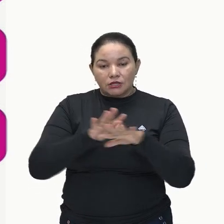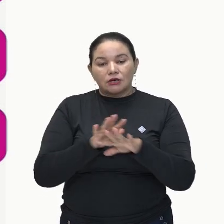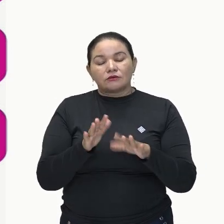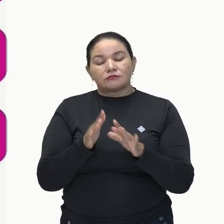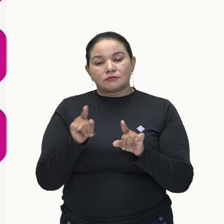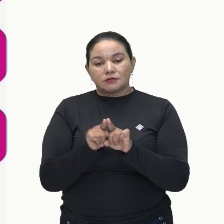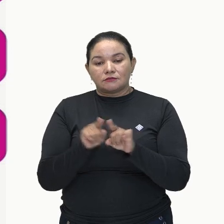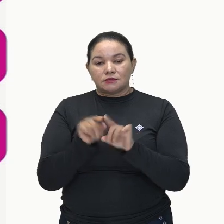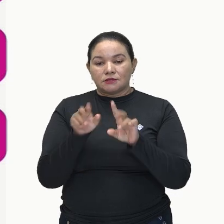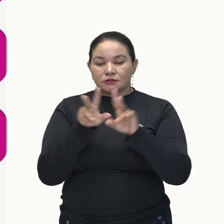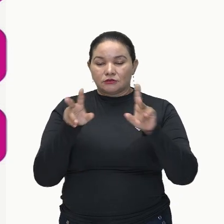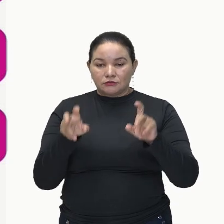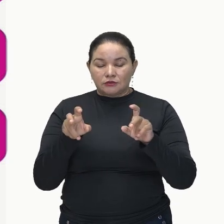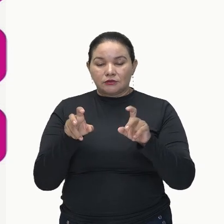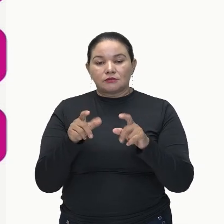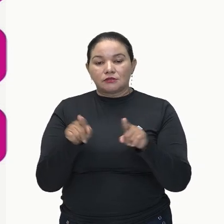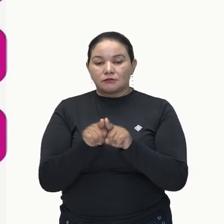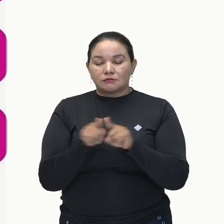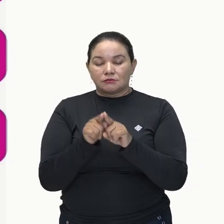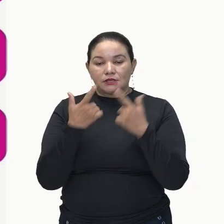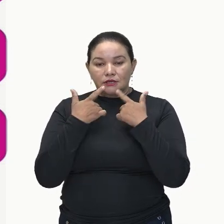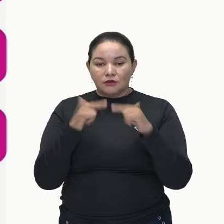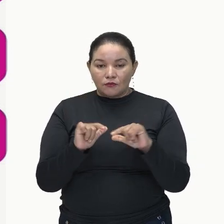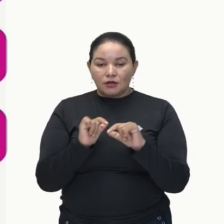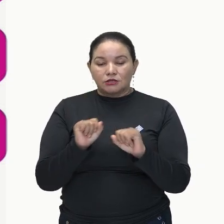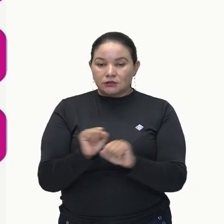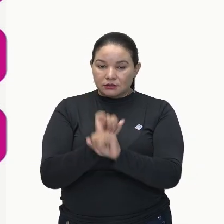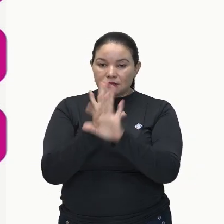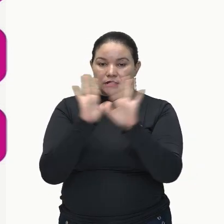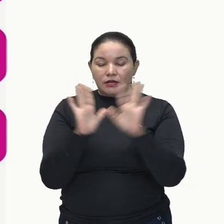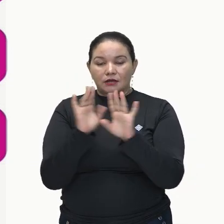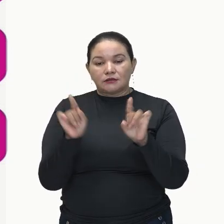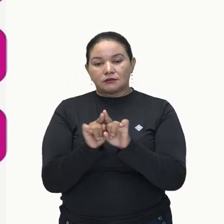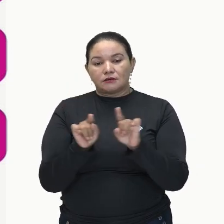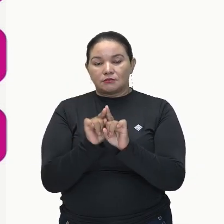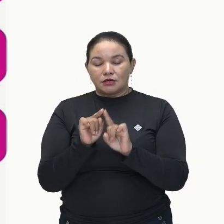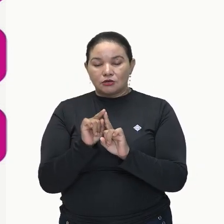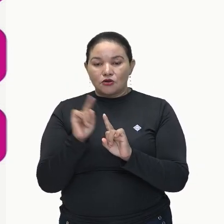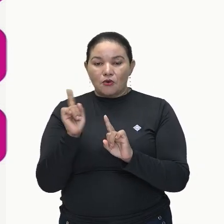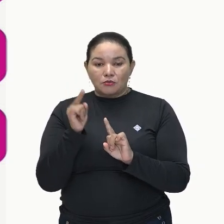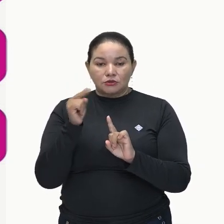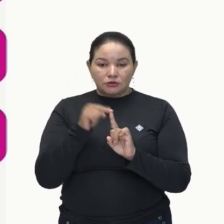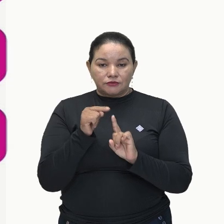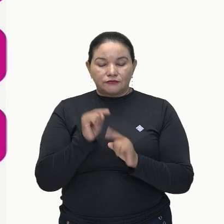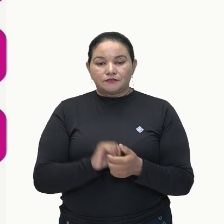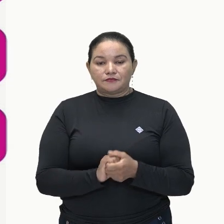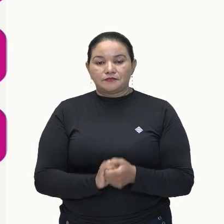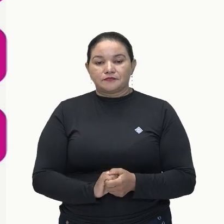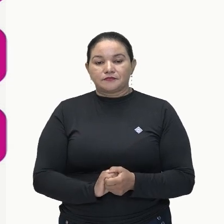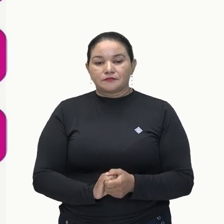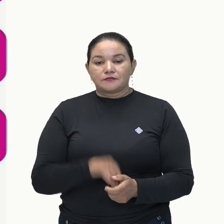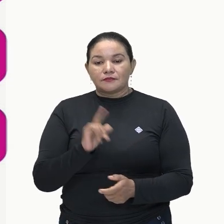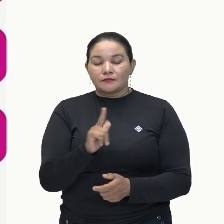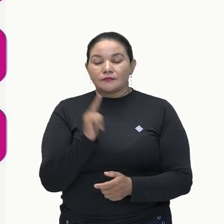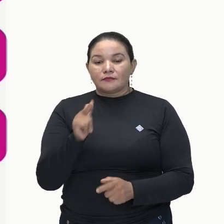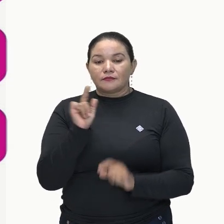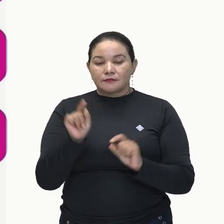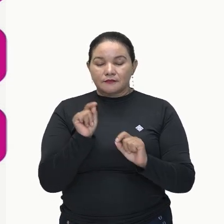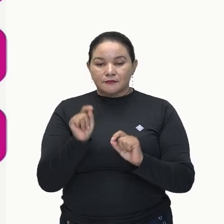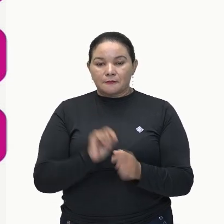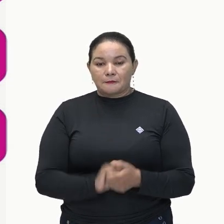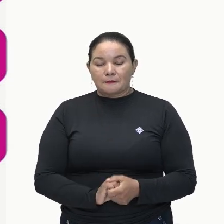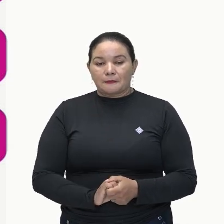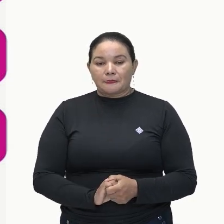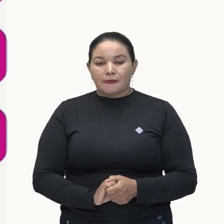trazer e também vai trazer essa linguagem clara e objetiva. Outra situação que nós podemos abordar